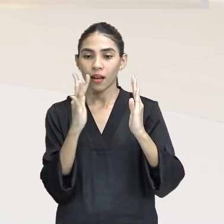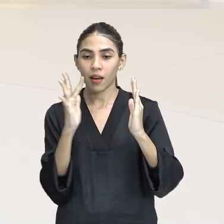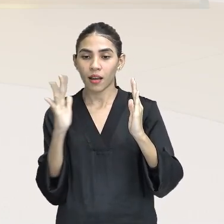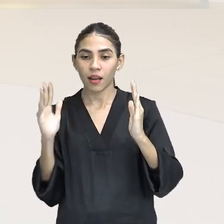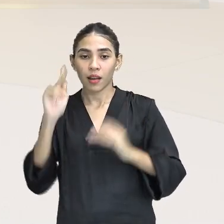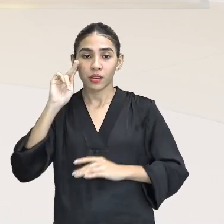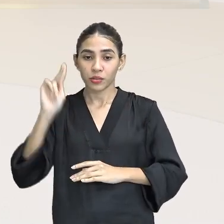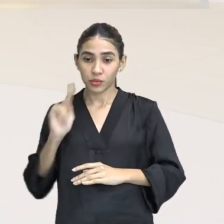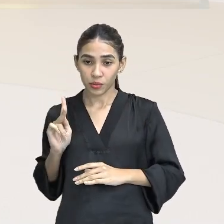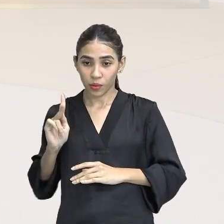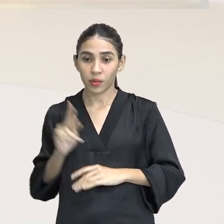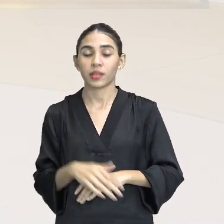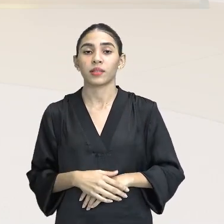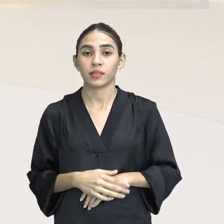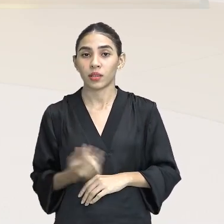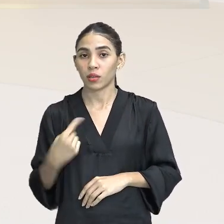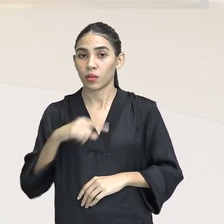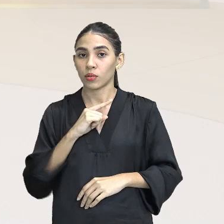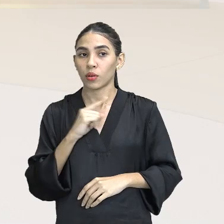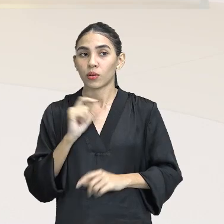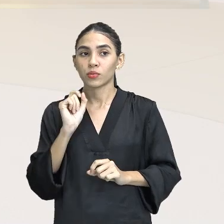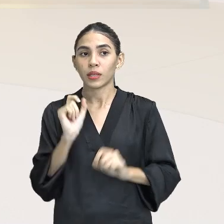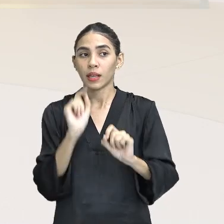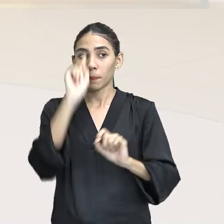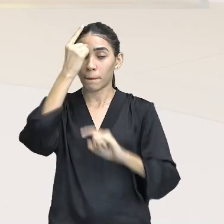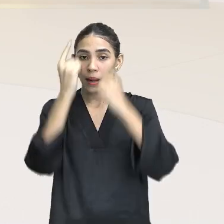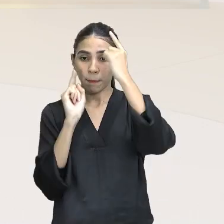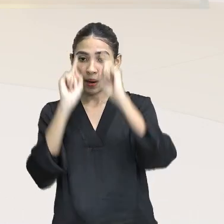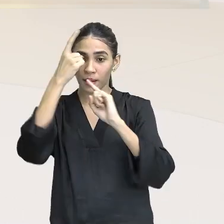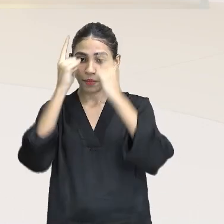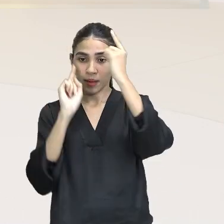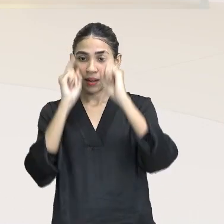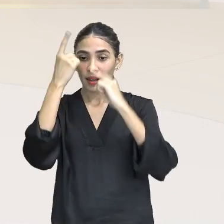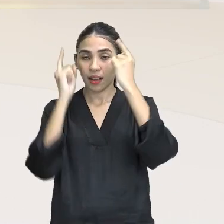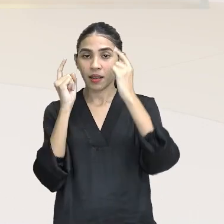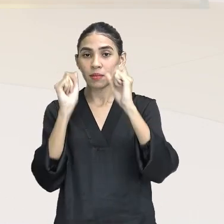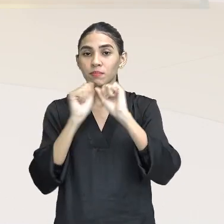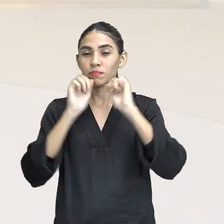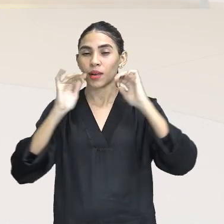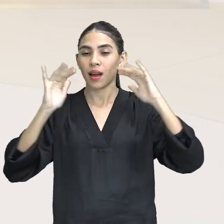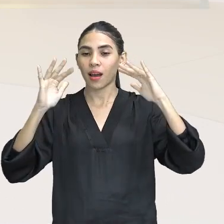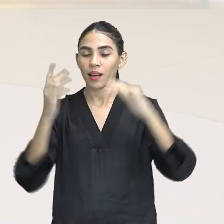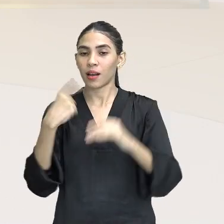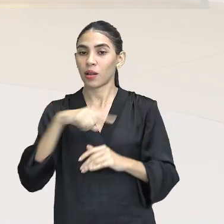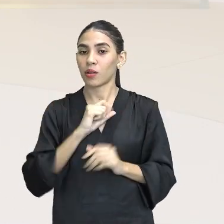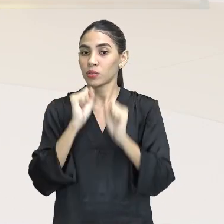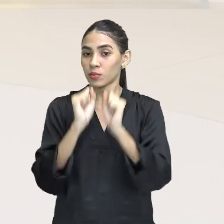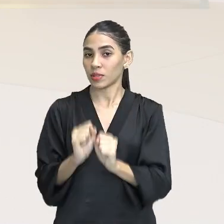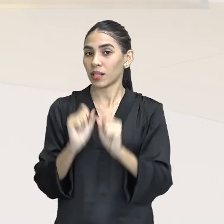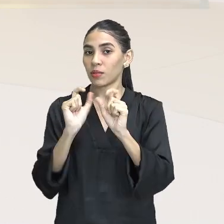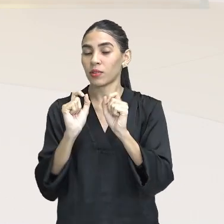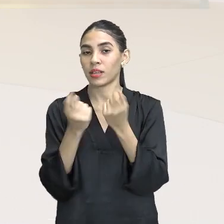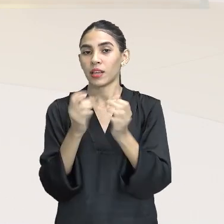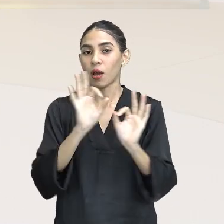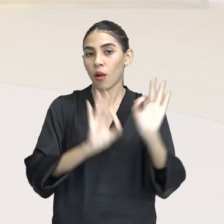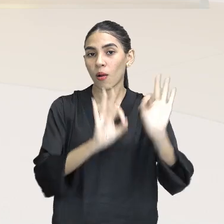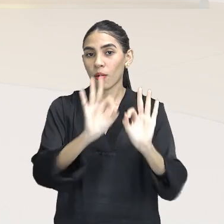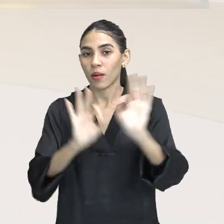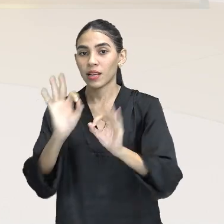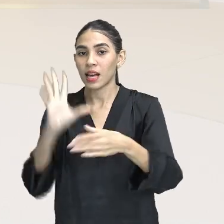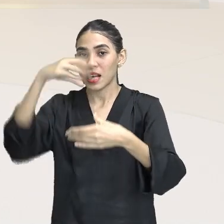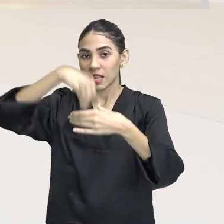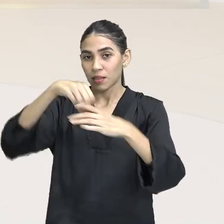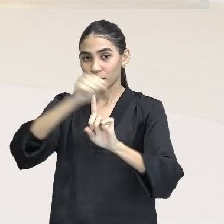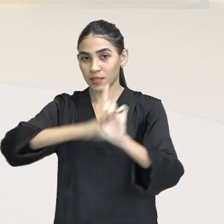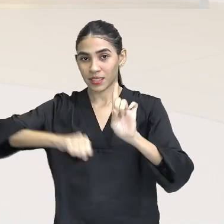de história, a gente foi inventando as coisas, criando as coisas para que a gente pudesse nos organizar dentro